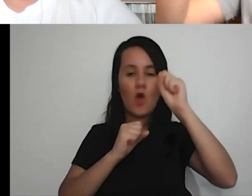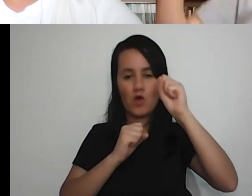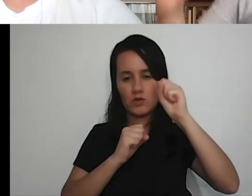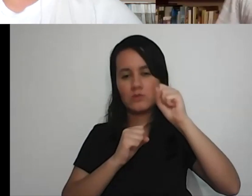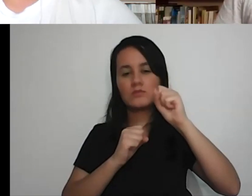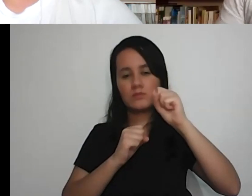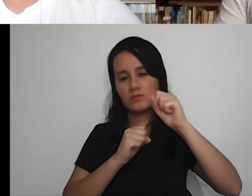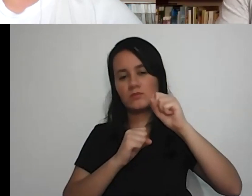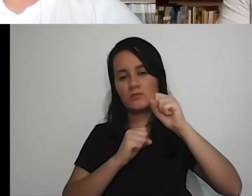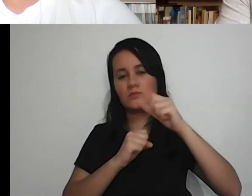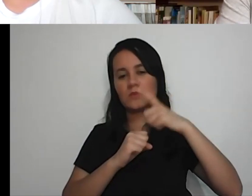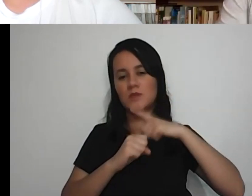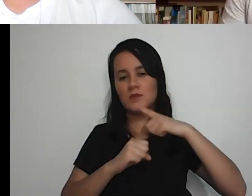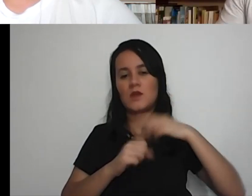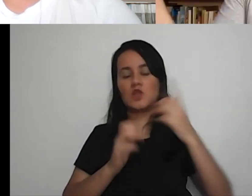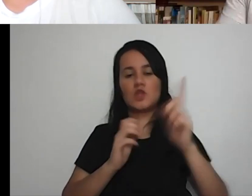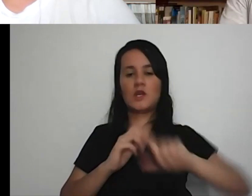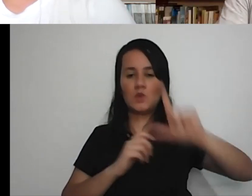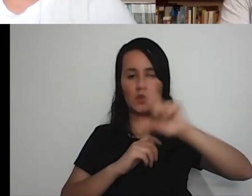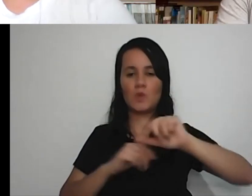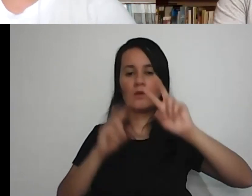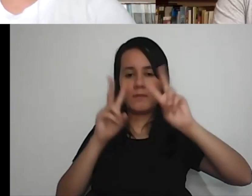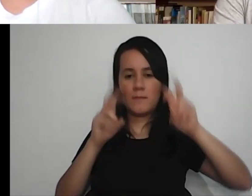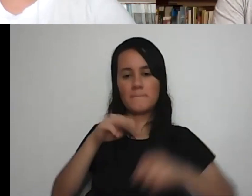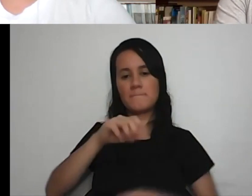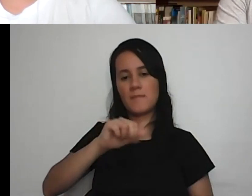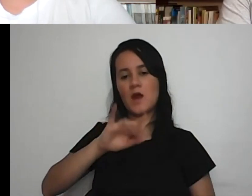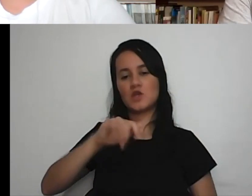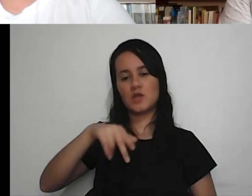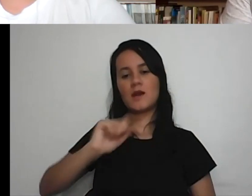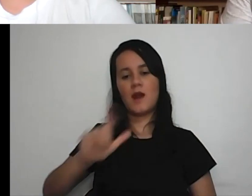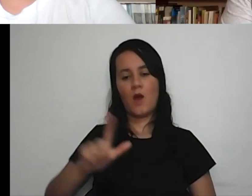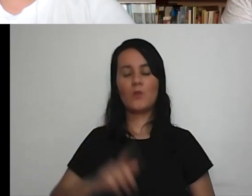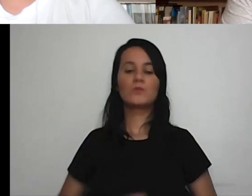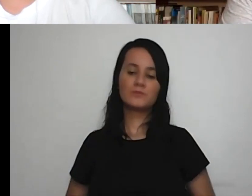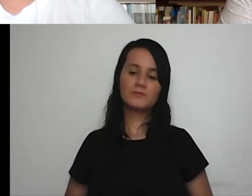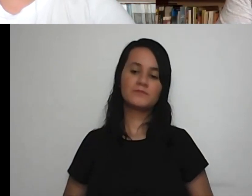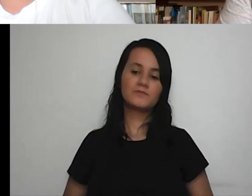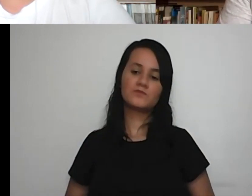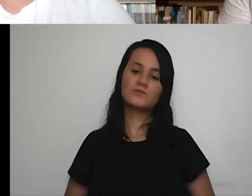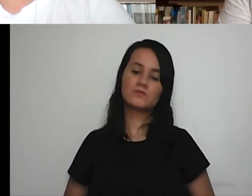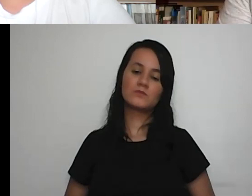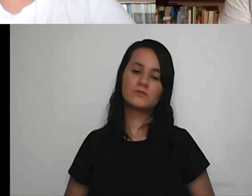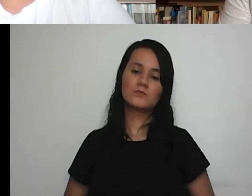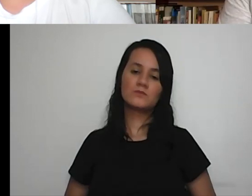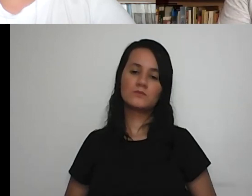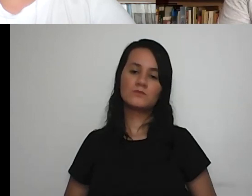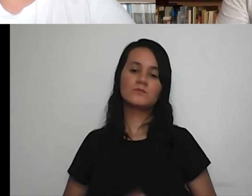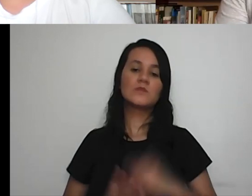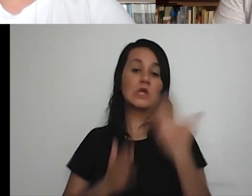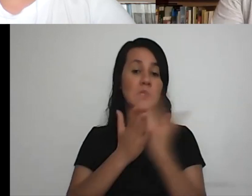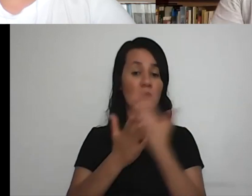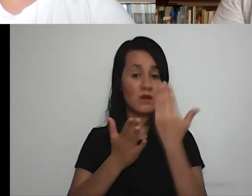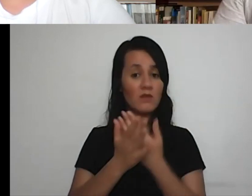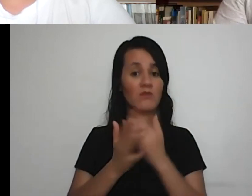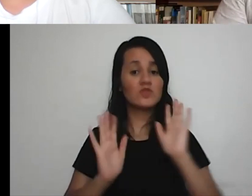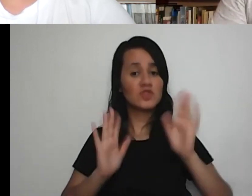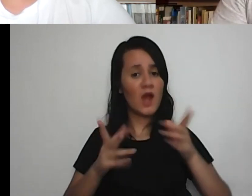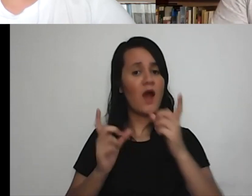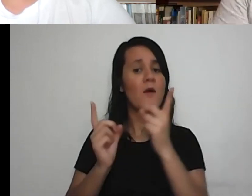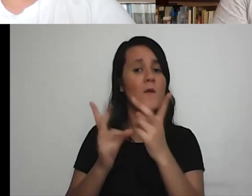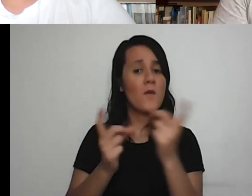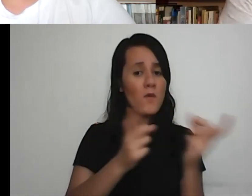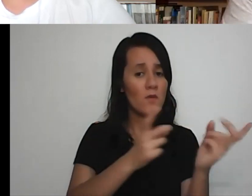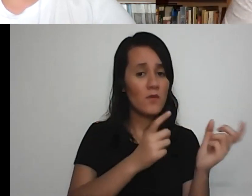essa grande leva, né, de literatura marginal, chamar, né? E é um livro que já vendeu, quer dizer, algo